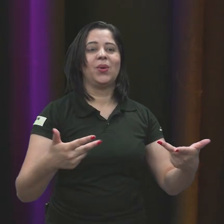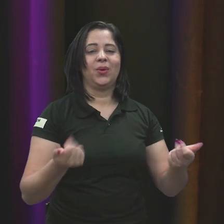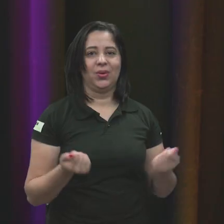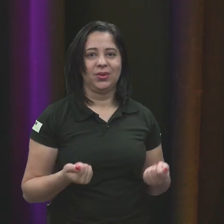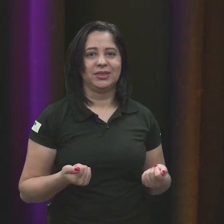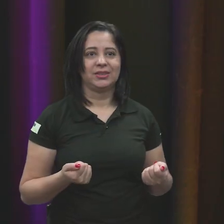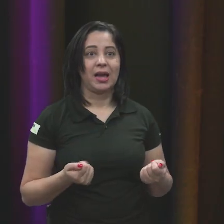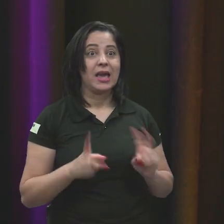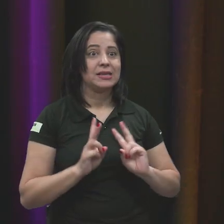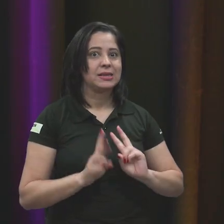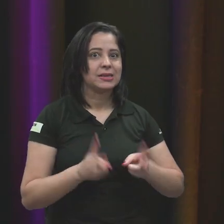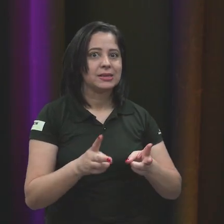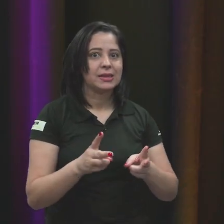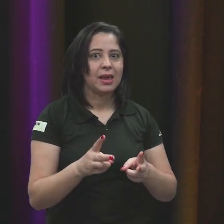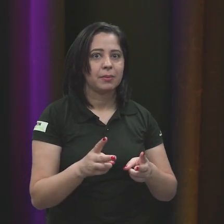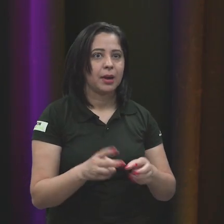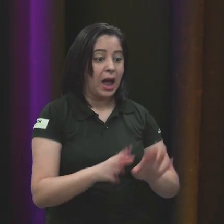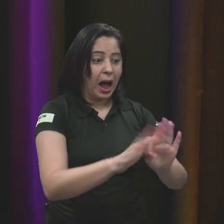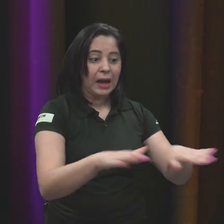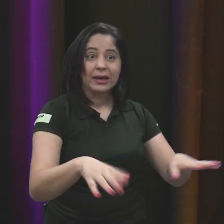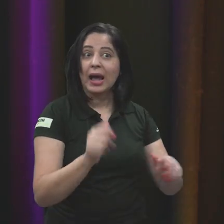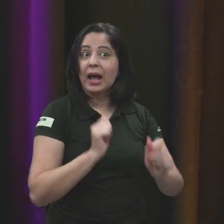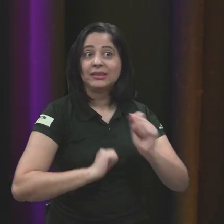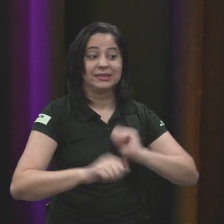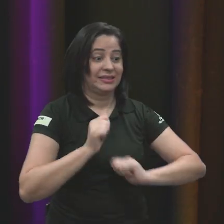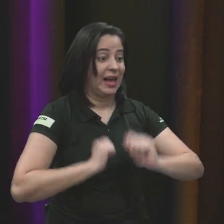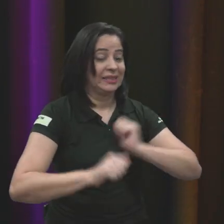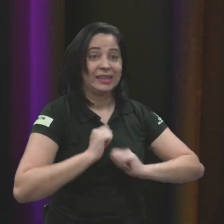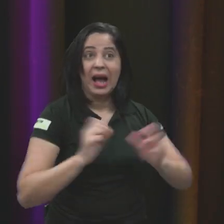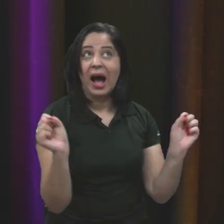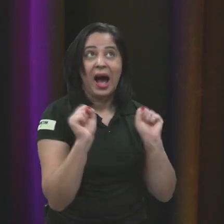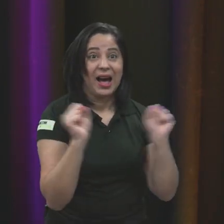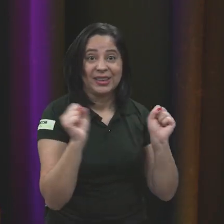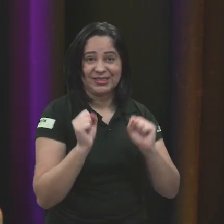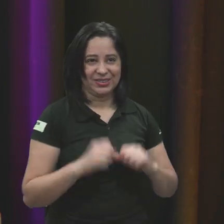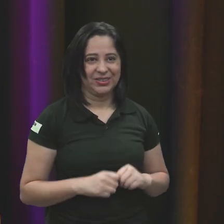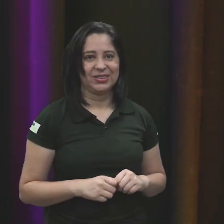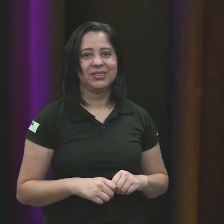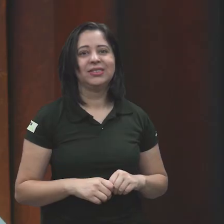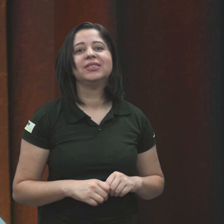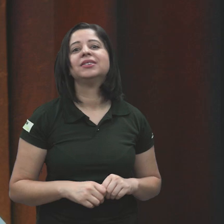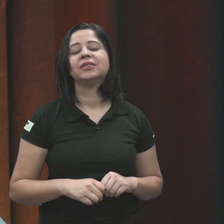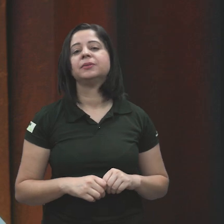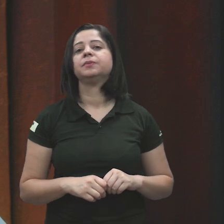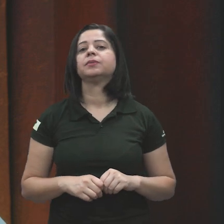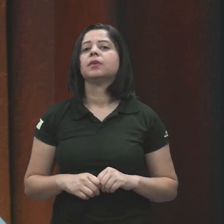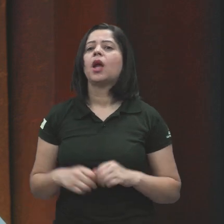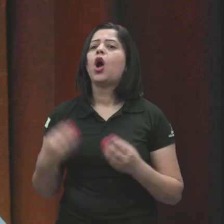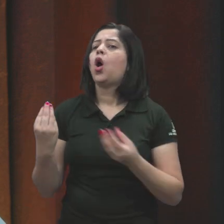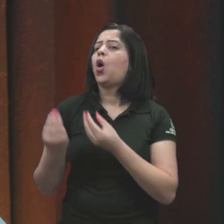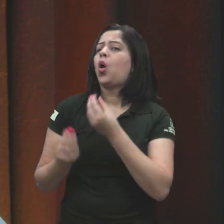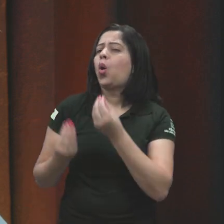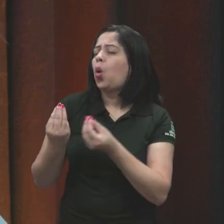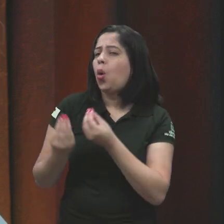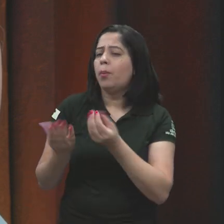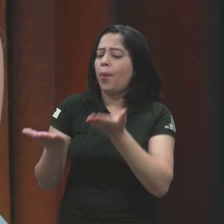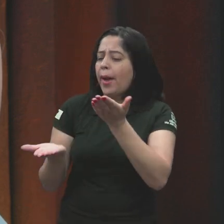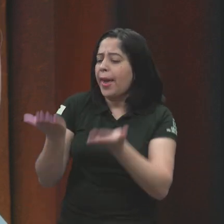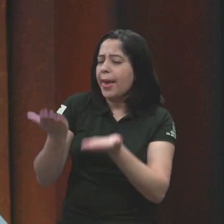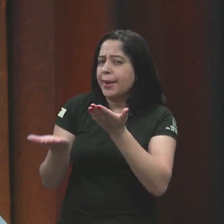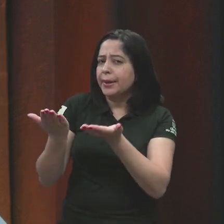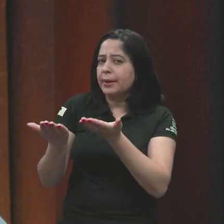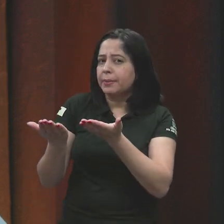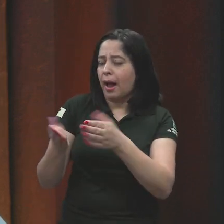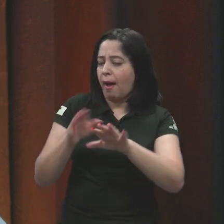pensa no suspense, nossa, a criançada fica doida, e aí vai caminhando. E como equilibrar esse elemento educativo